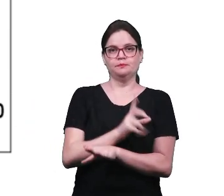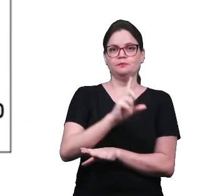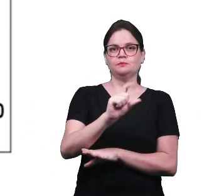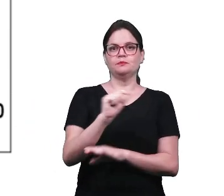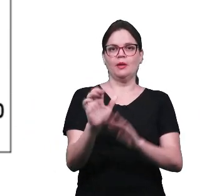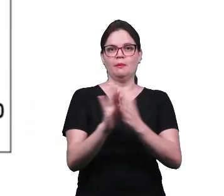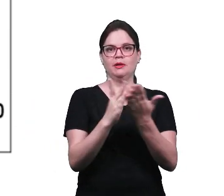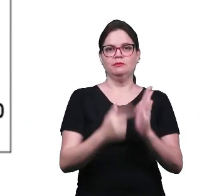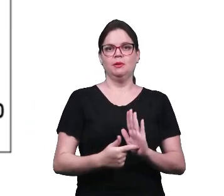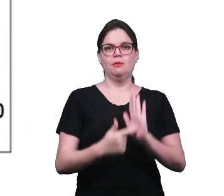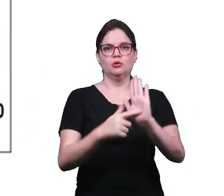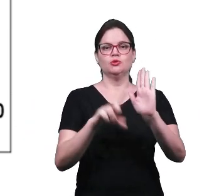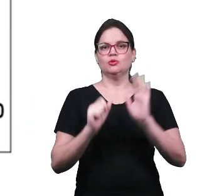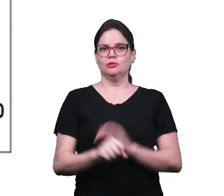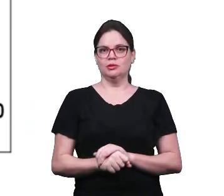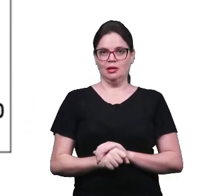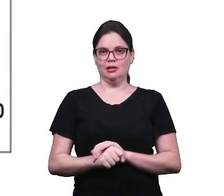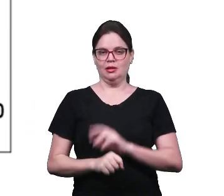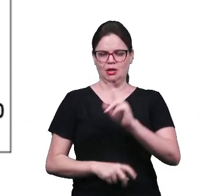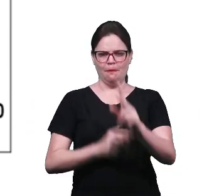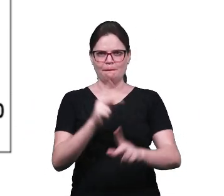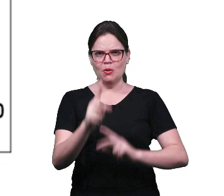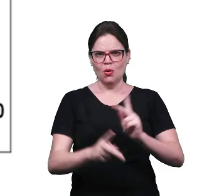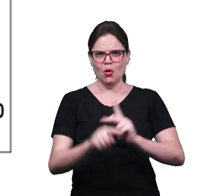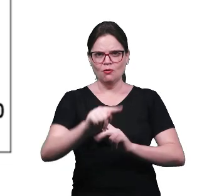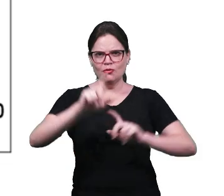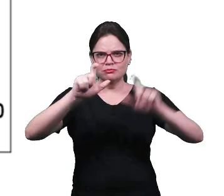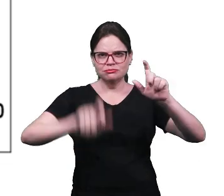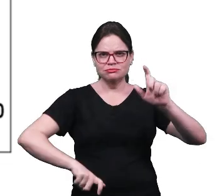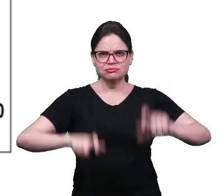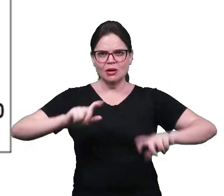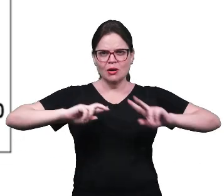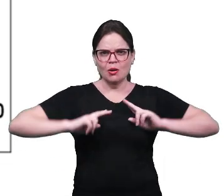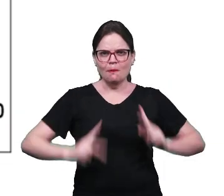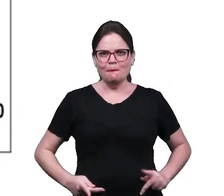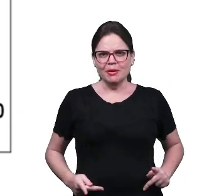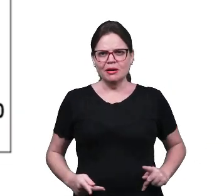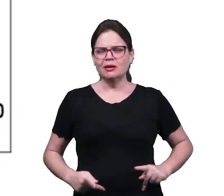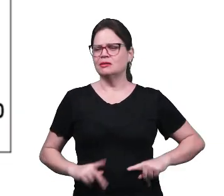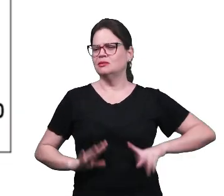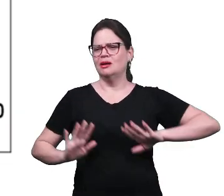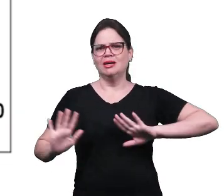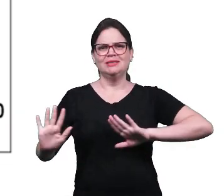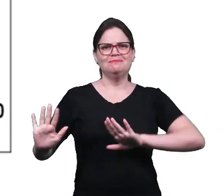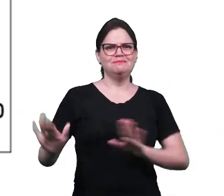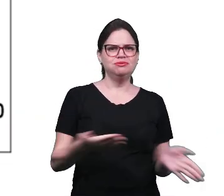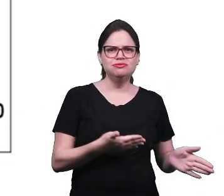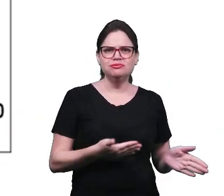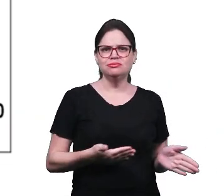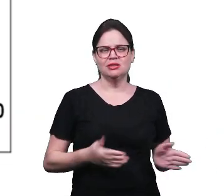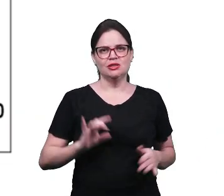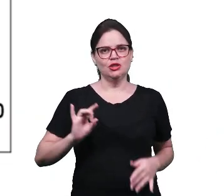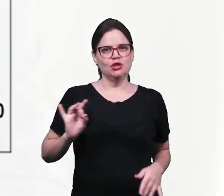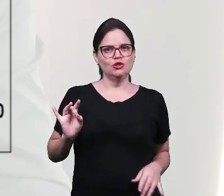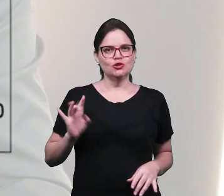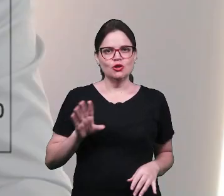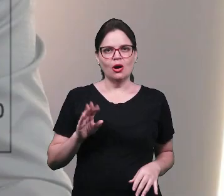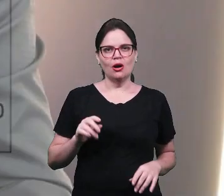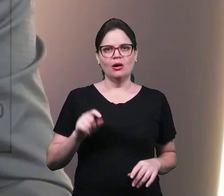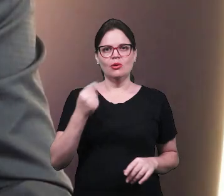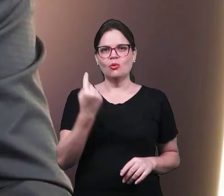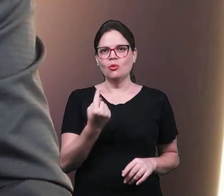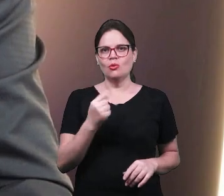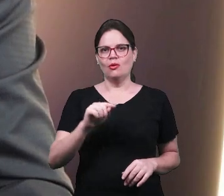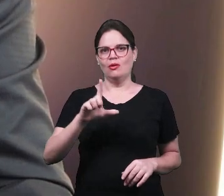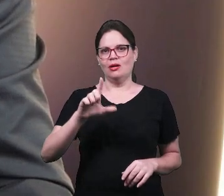a humanidade ela se desvia, né? O resultado não foi só um Lameque lá, descendente de Caim,